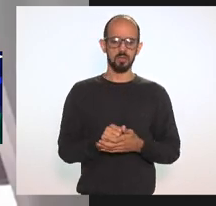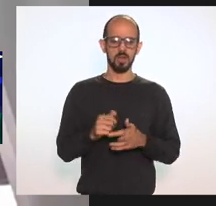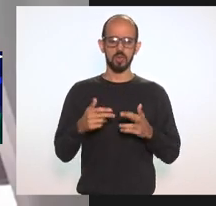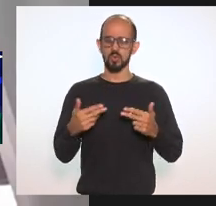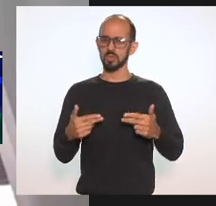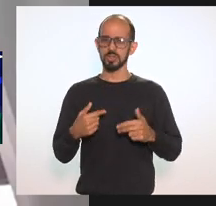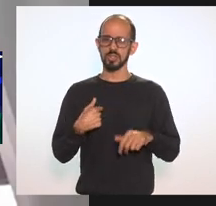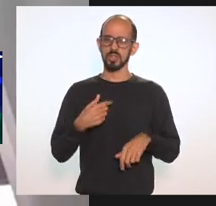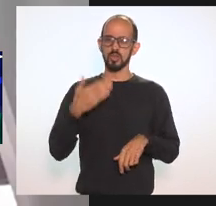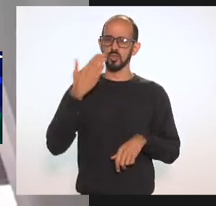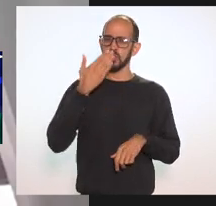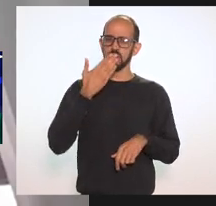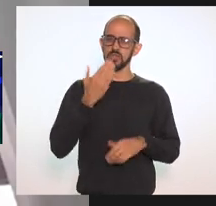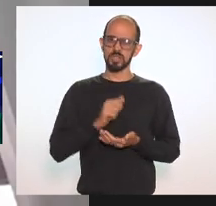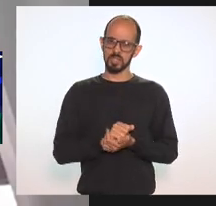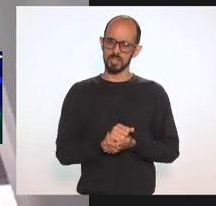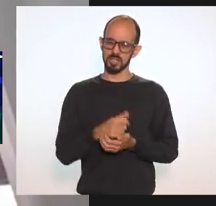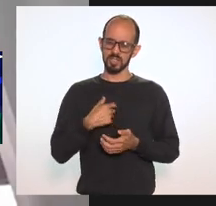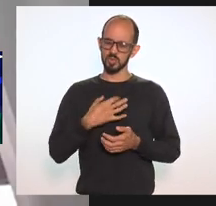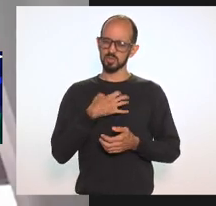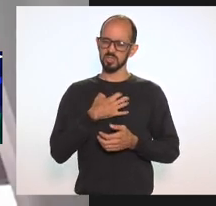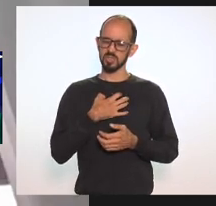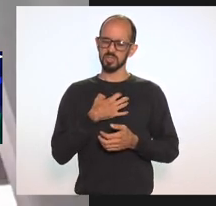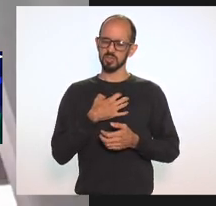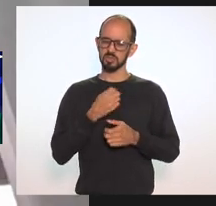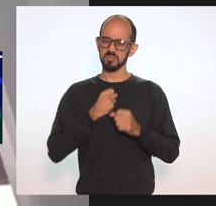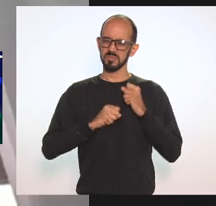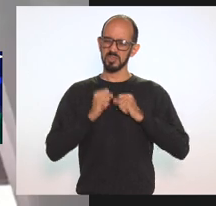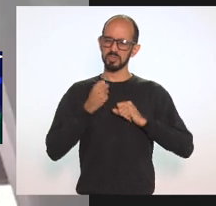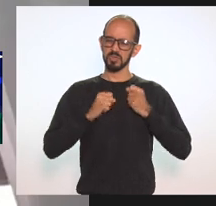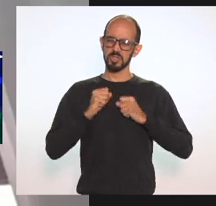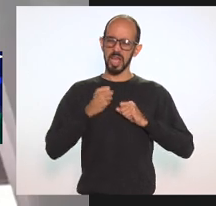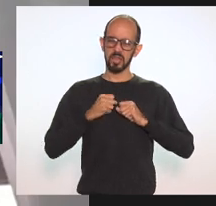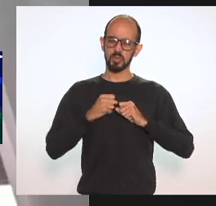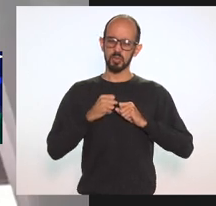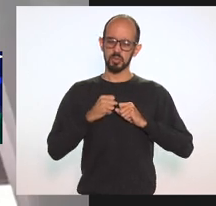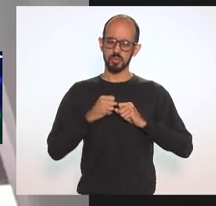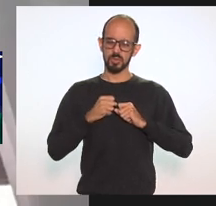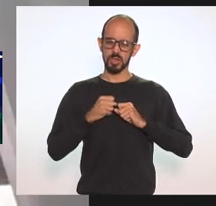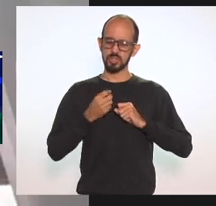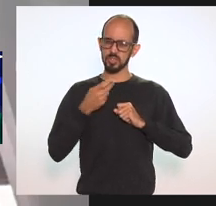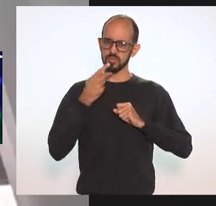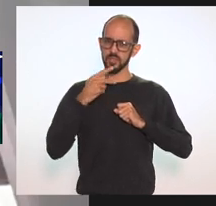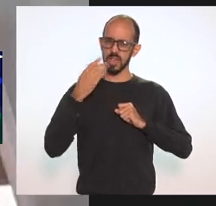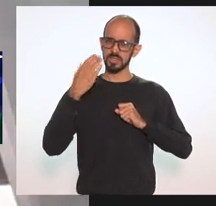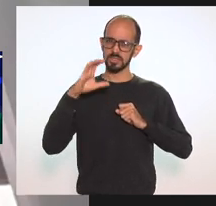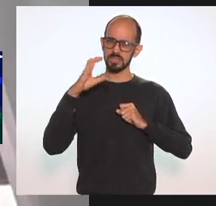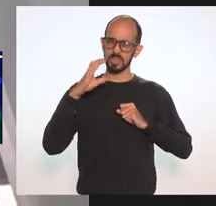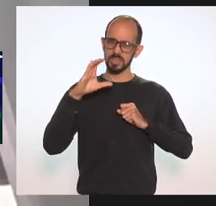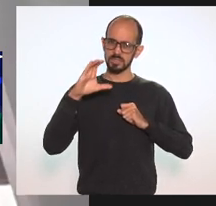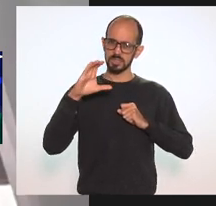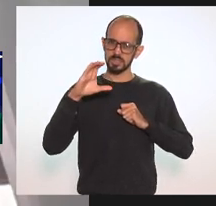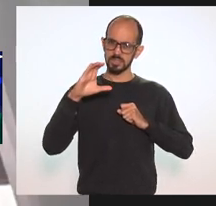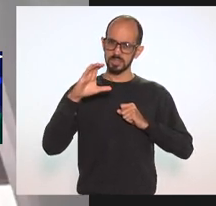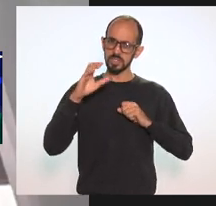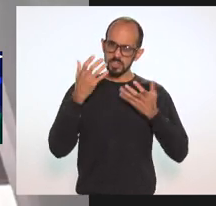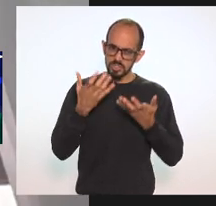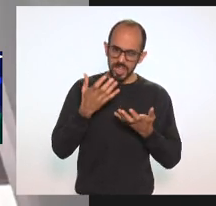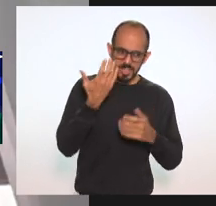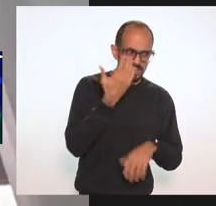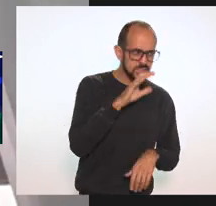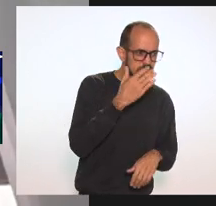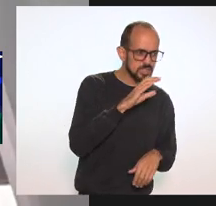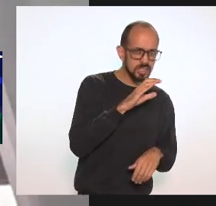que eu não vi ser levantada Que Me angustia demais é a gente fala tanto em ciência não é ciência que a gente quer